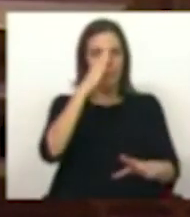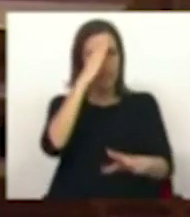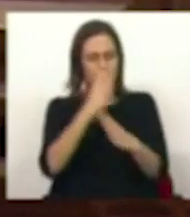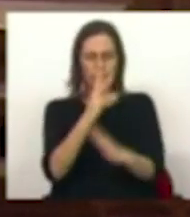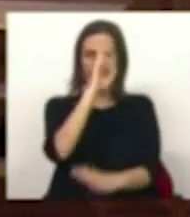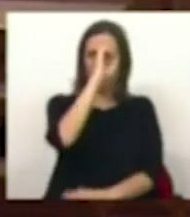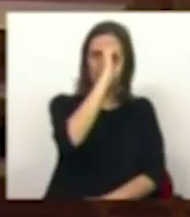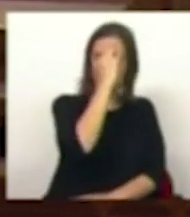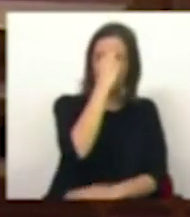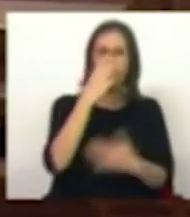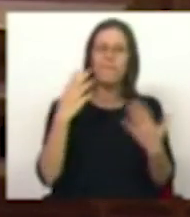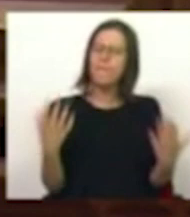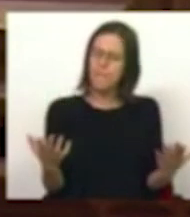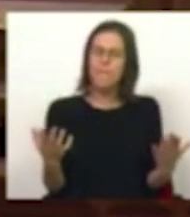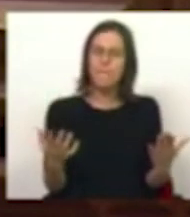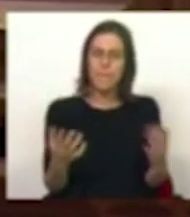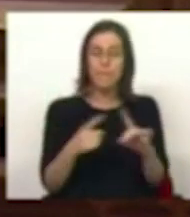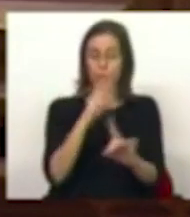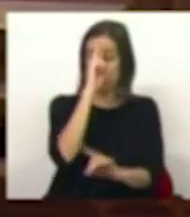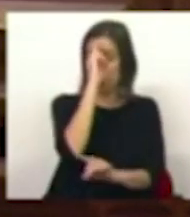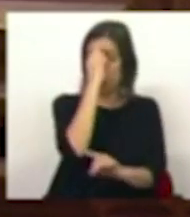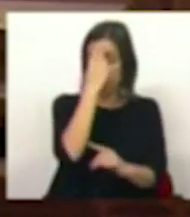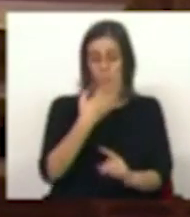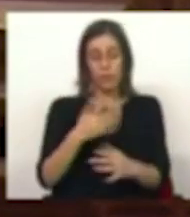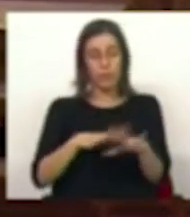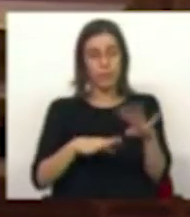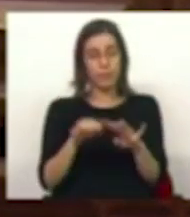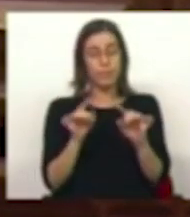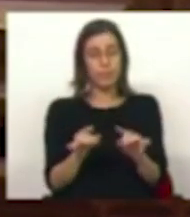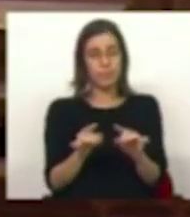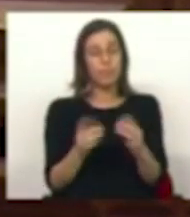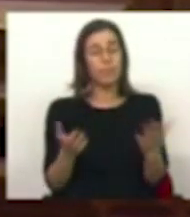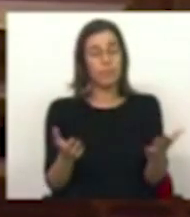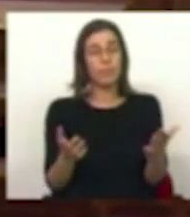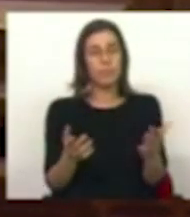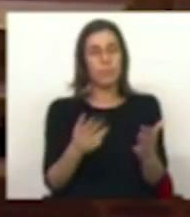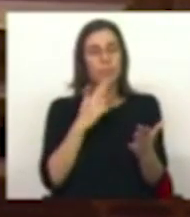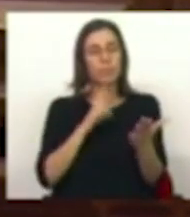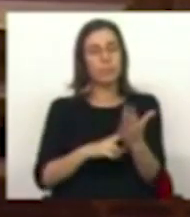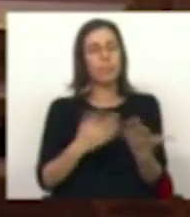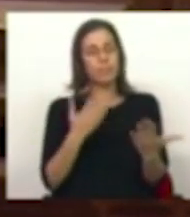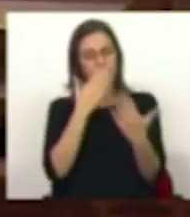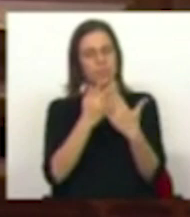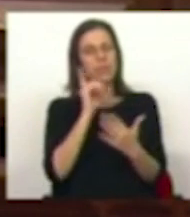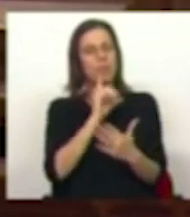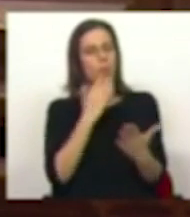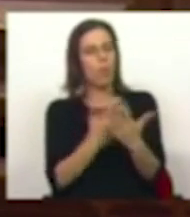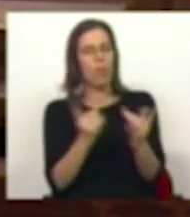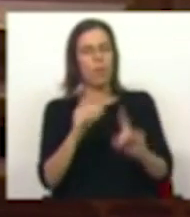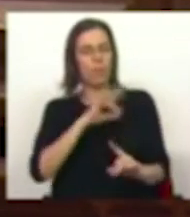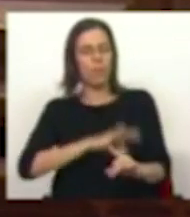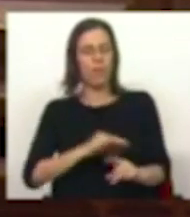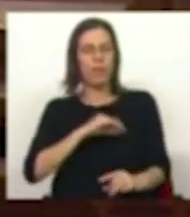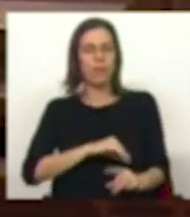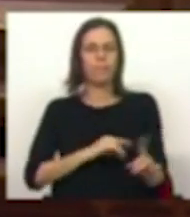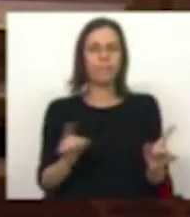e se esforçam e que o esforço que enfrentam depois é confrontado com a desvalorização profissional e